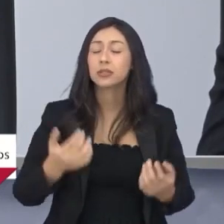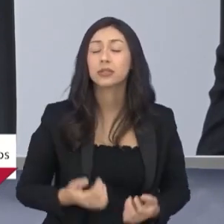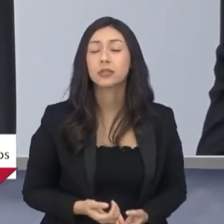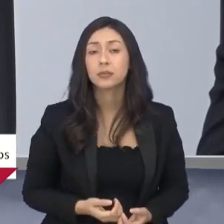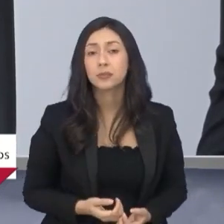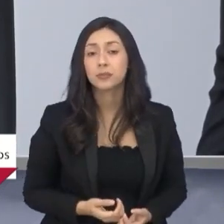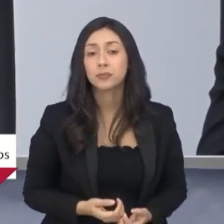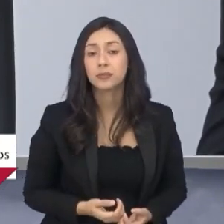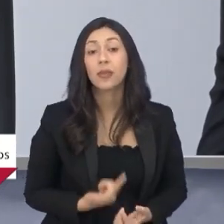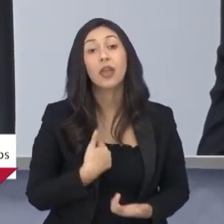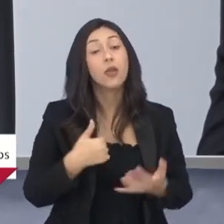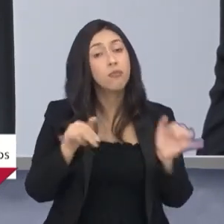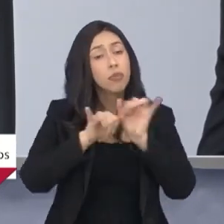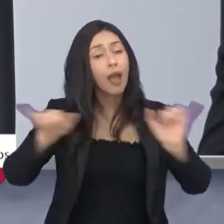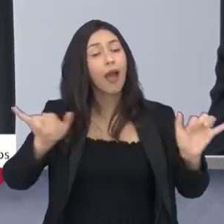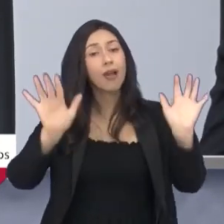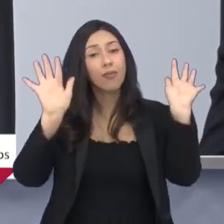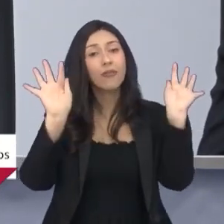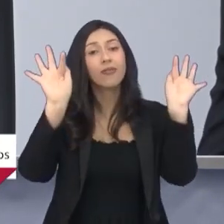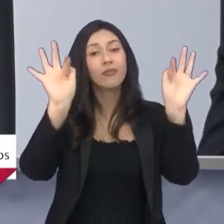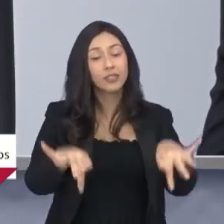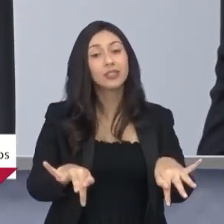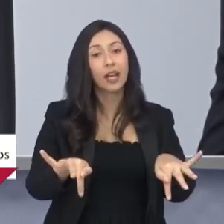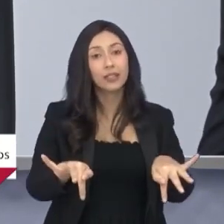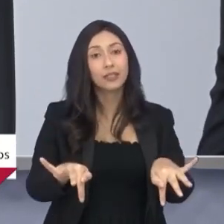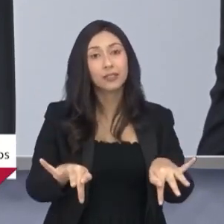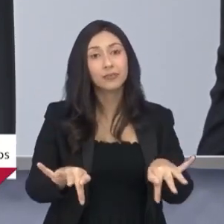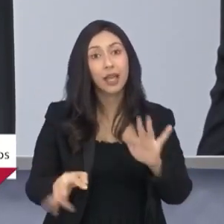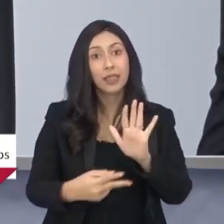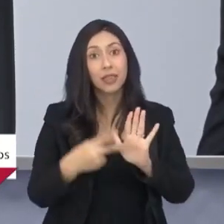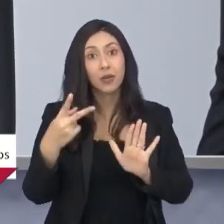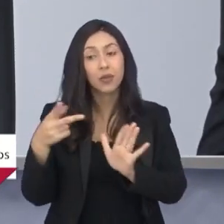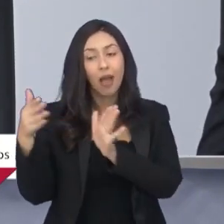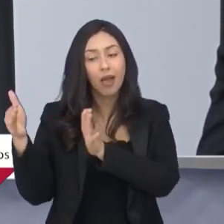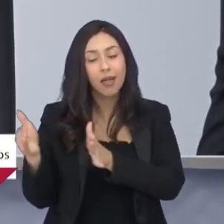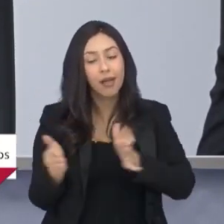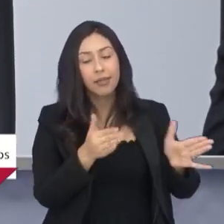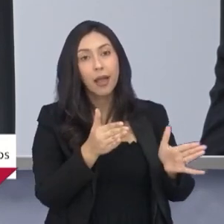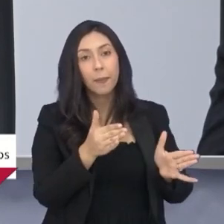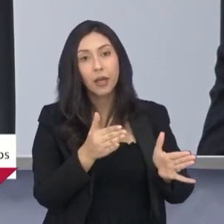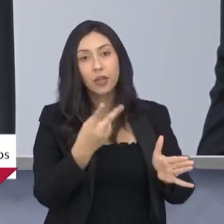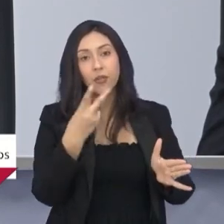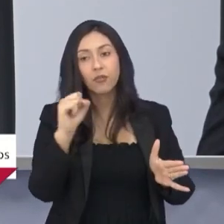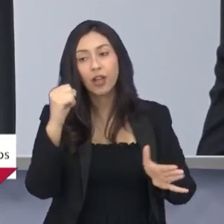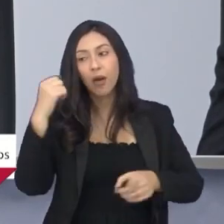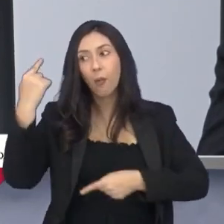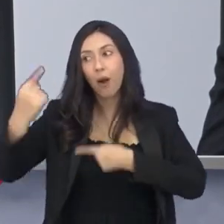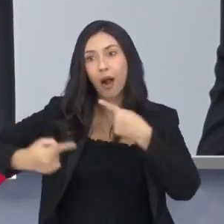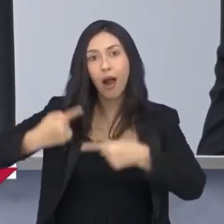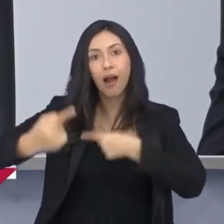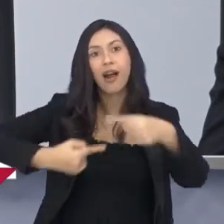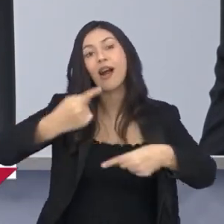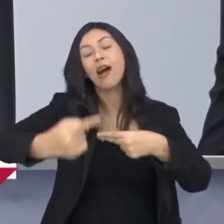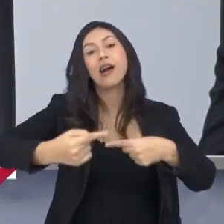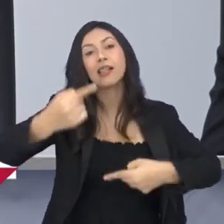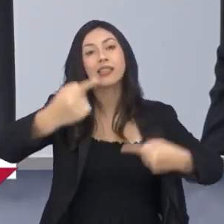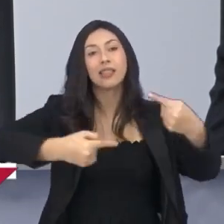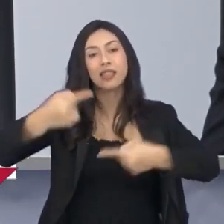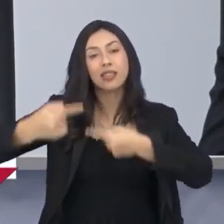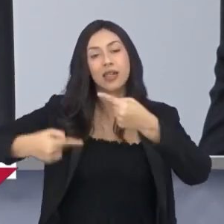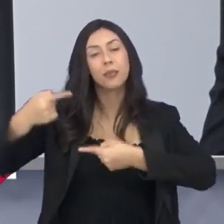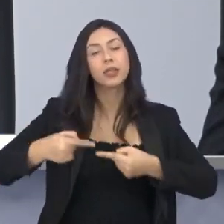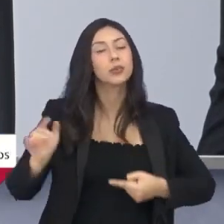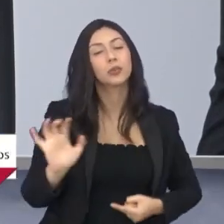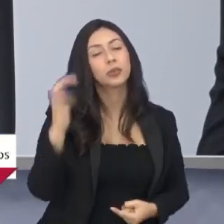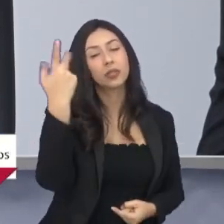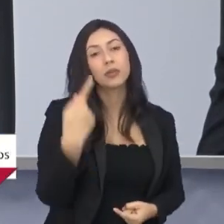eu vou declarar encerrado encerrada a segunda etapa do 20 eh oo ciclo de debates que aconteceu